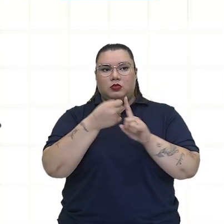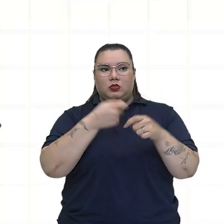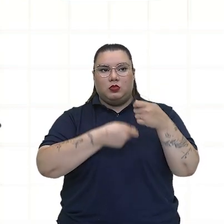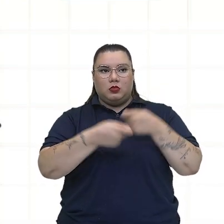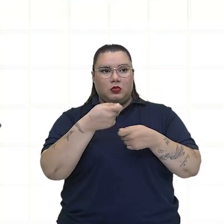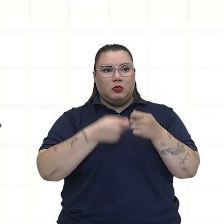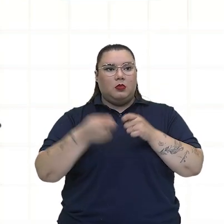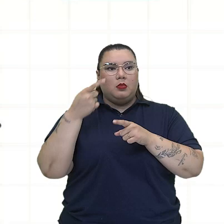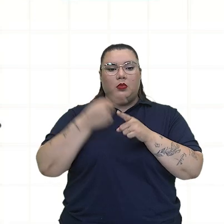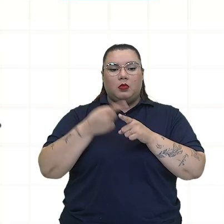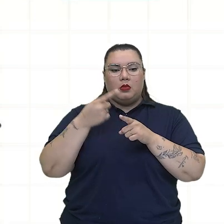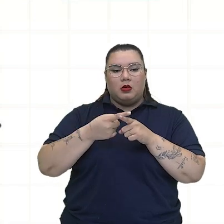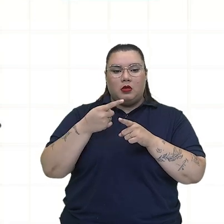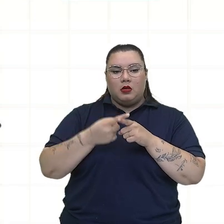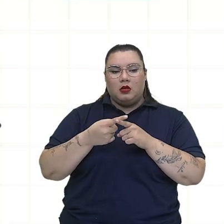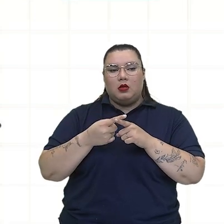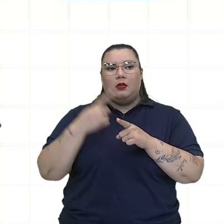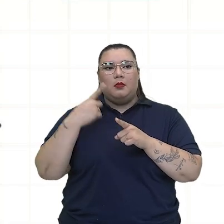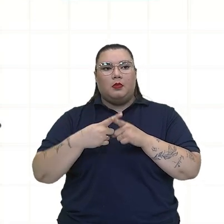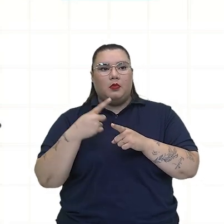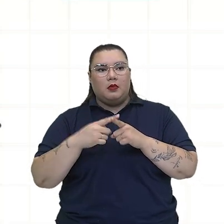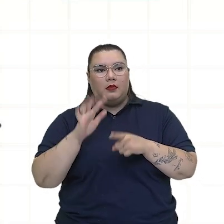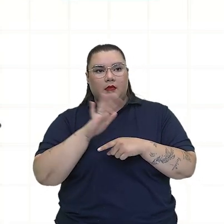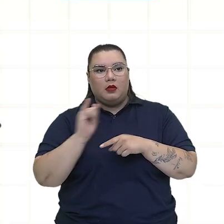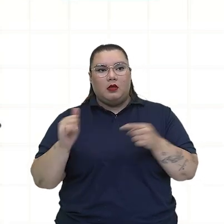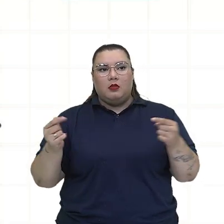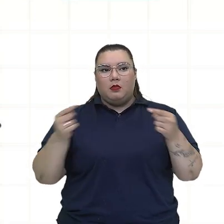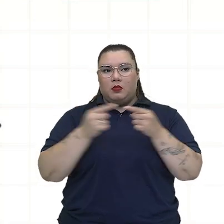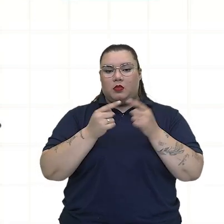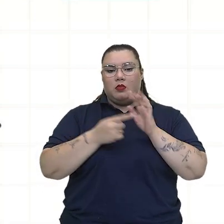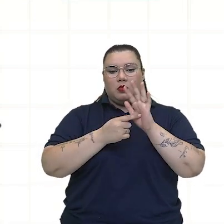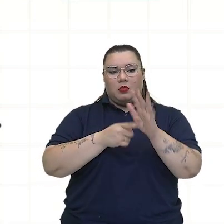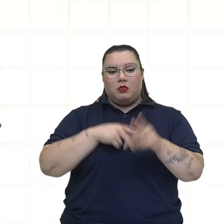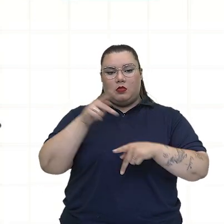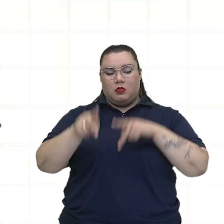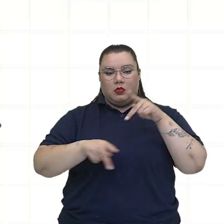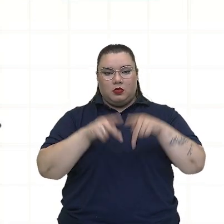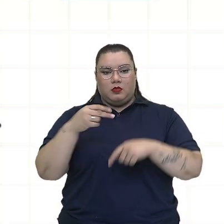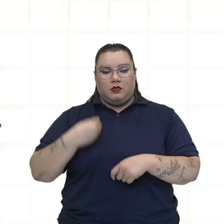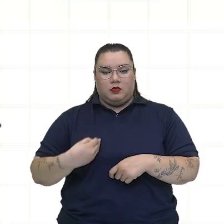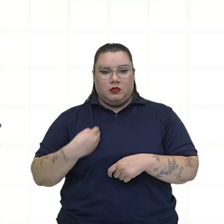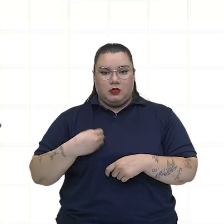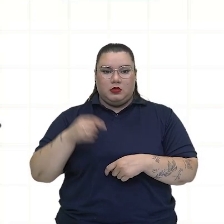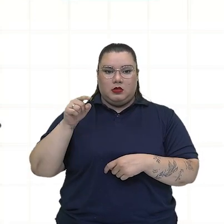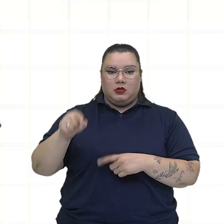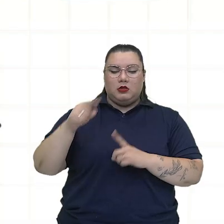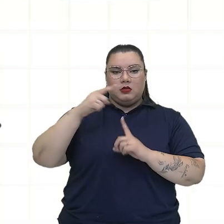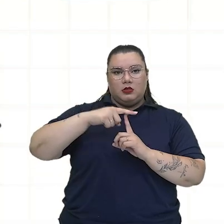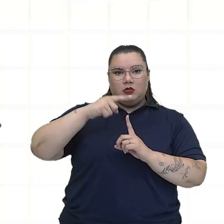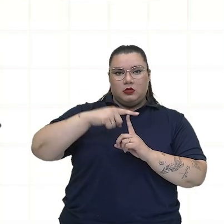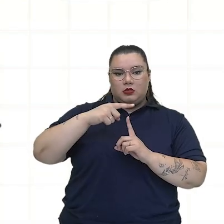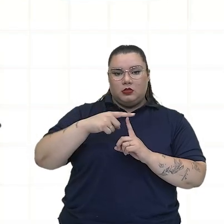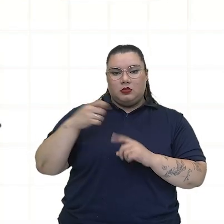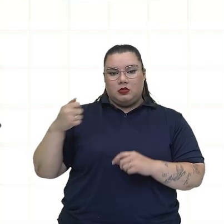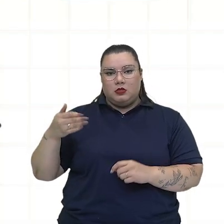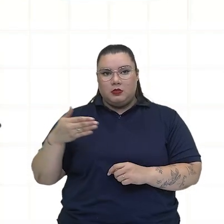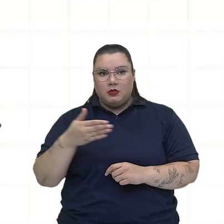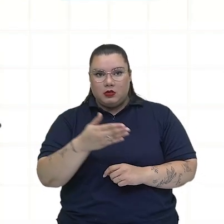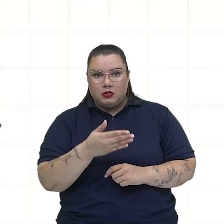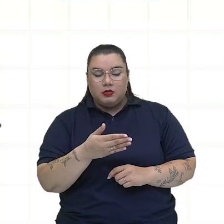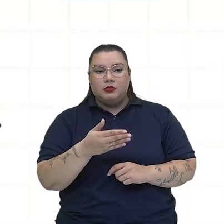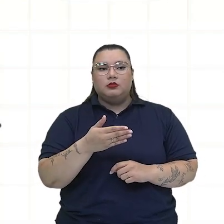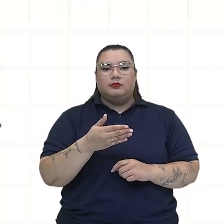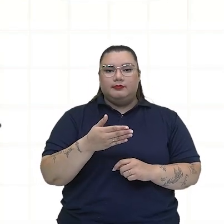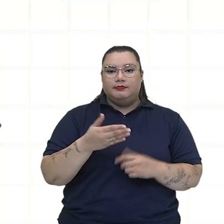socioeconômicos, porque ela vai fazer com que as populações que vivem daquela espécie, do